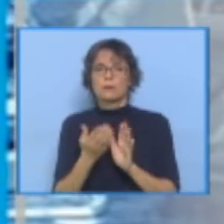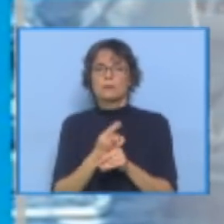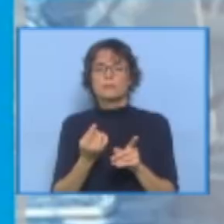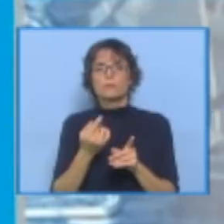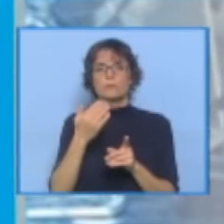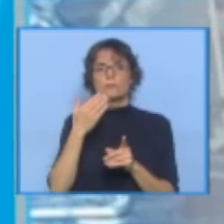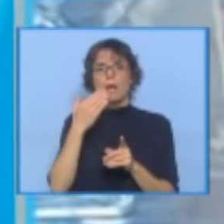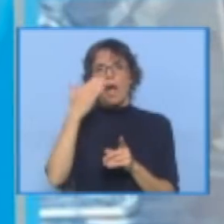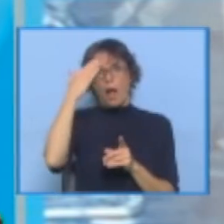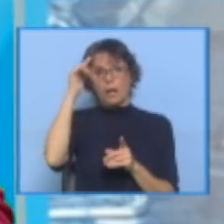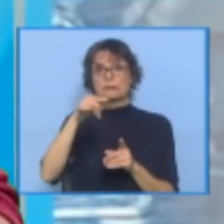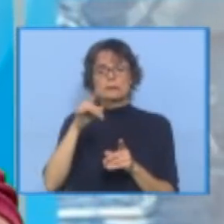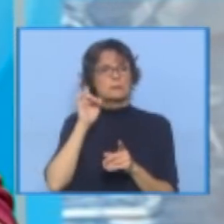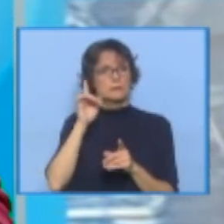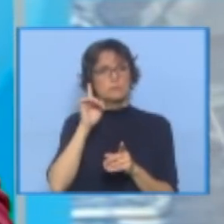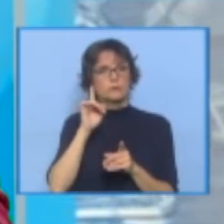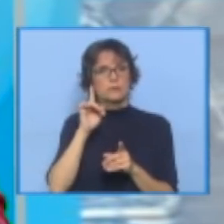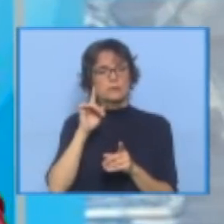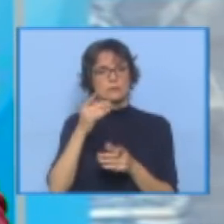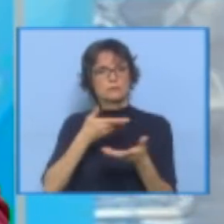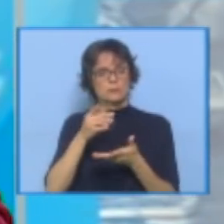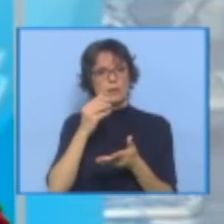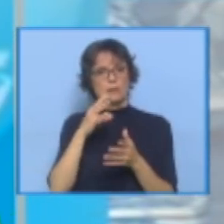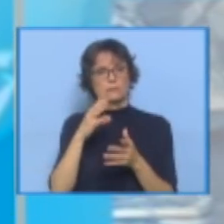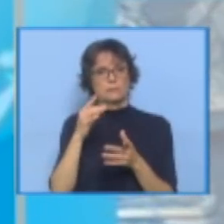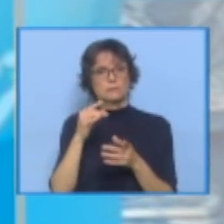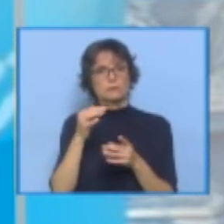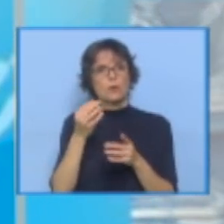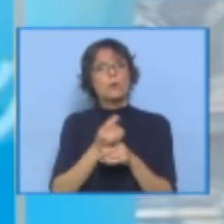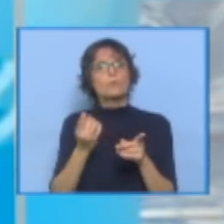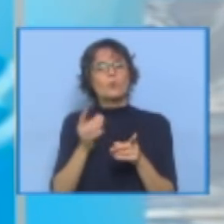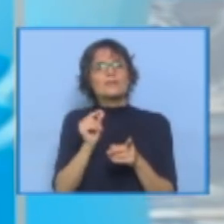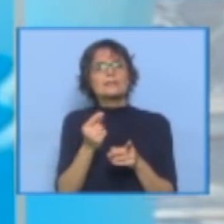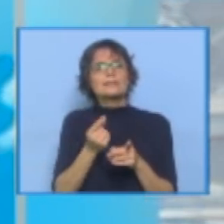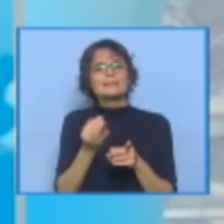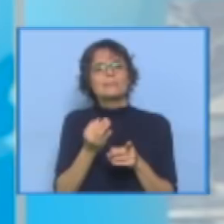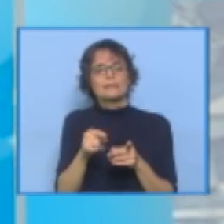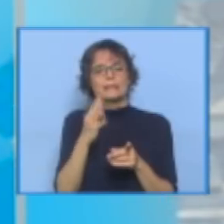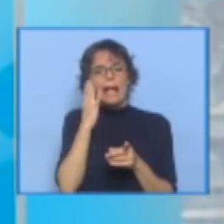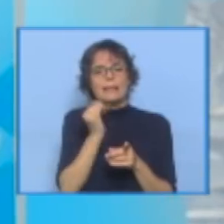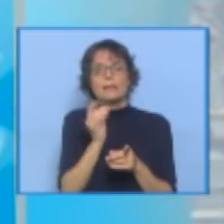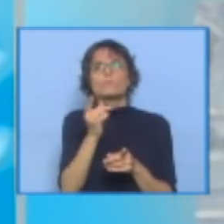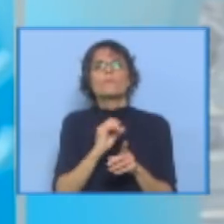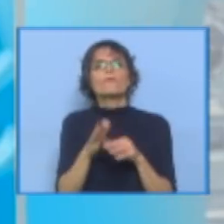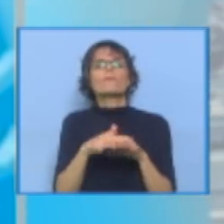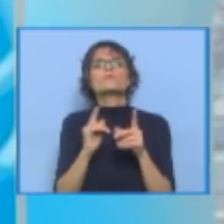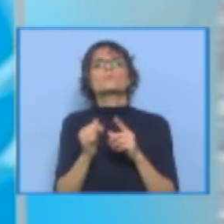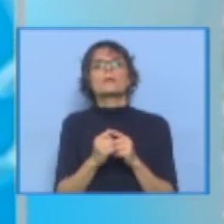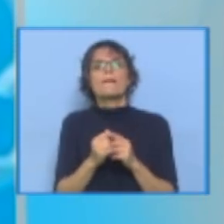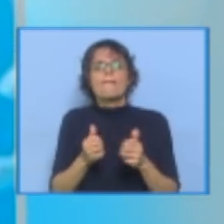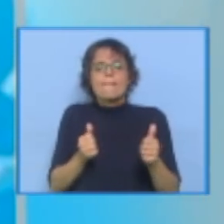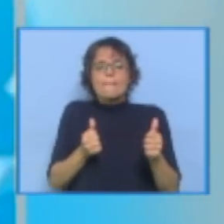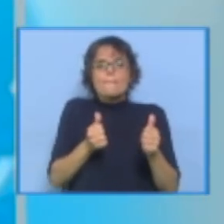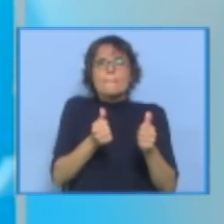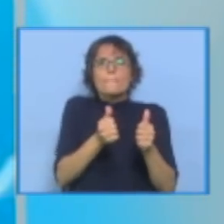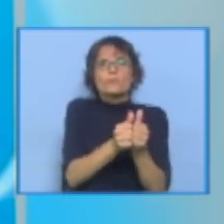acho que são muito importantes, porque não há como tentar reaproximar, nunca dividir,